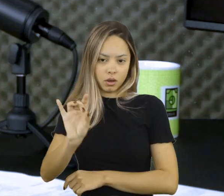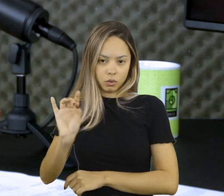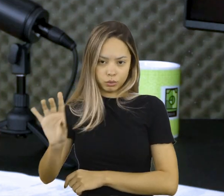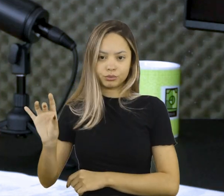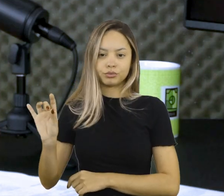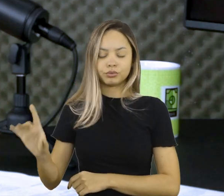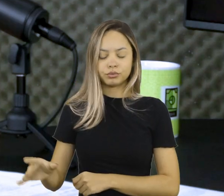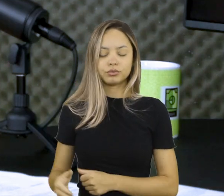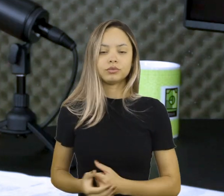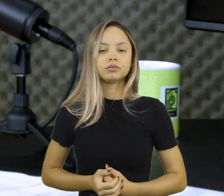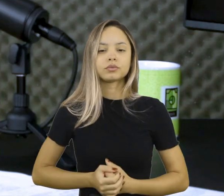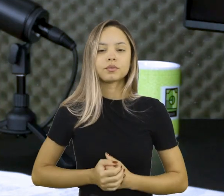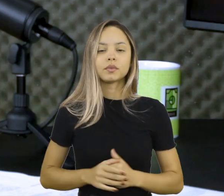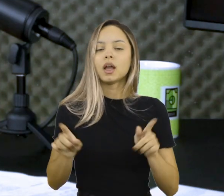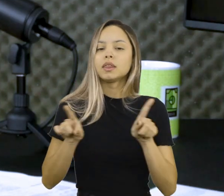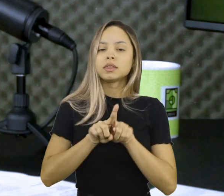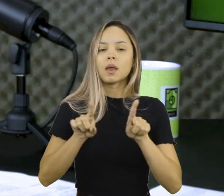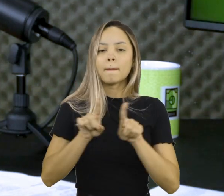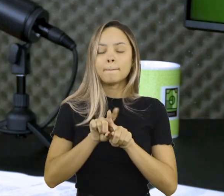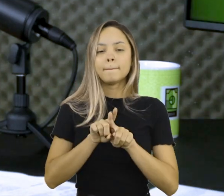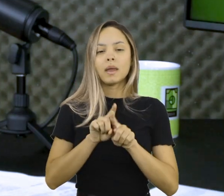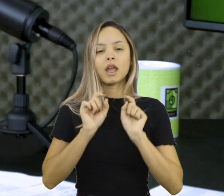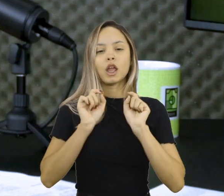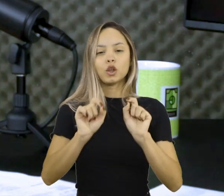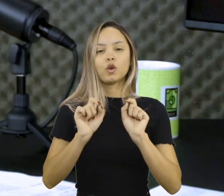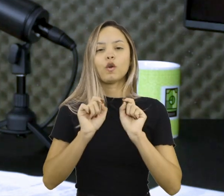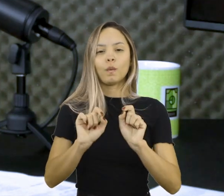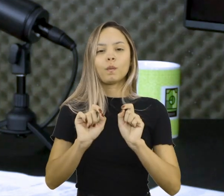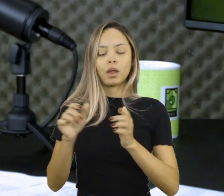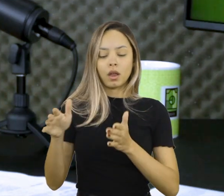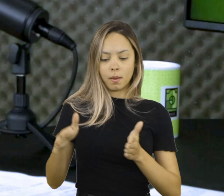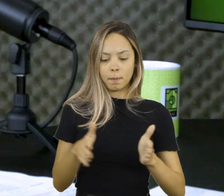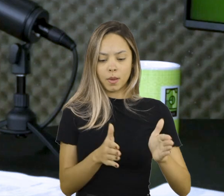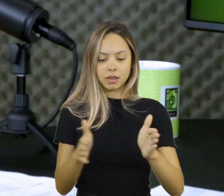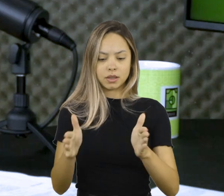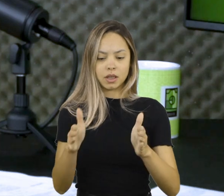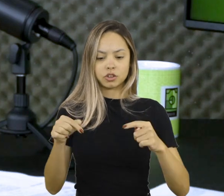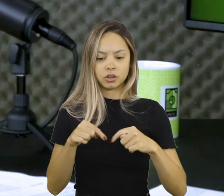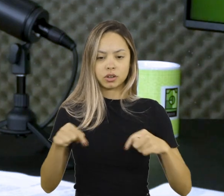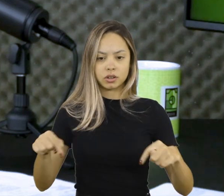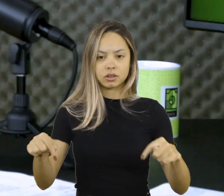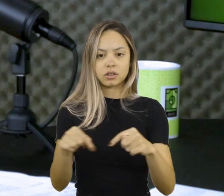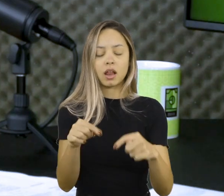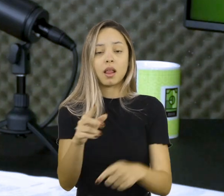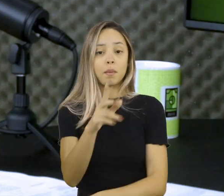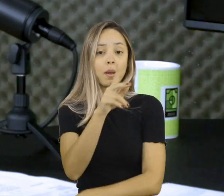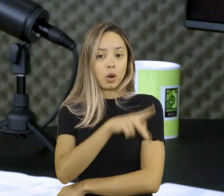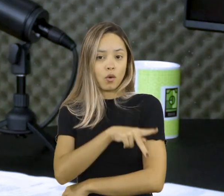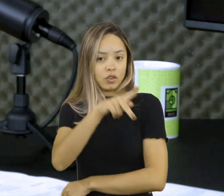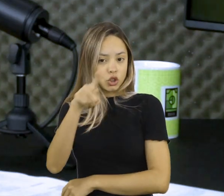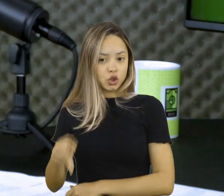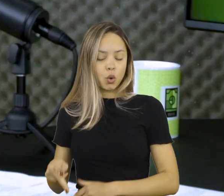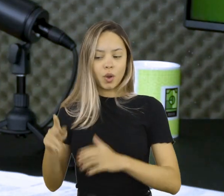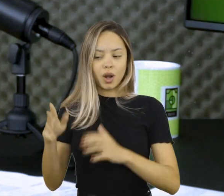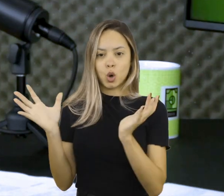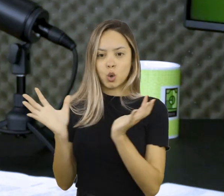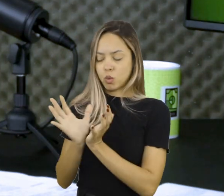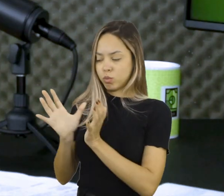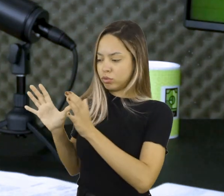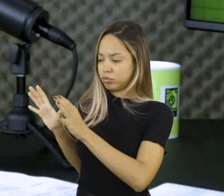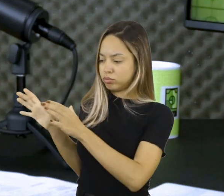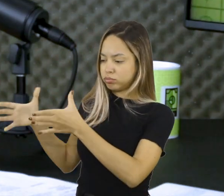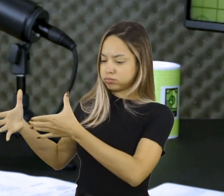criar algo chamado passagem de sala porque para aquela professora pegar aquele grupo ele já foi da